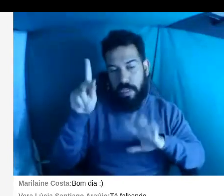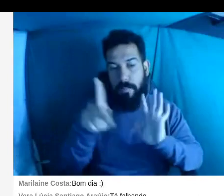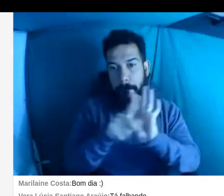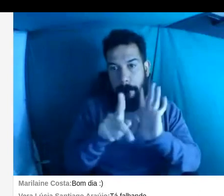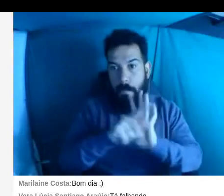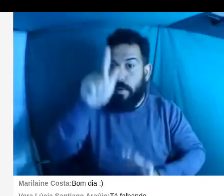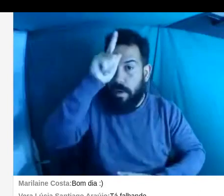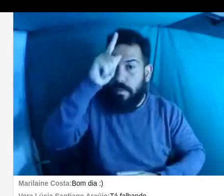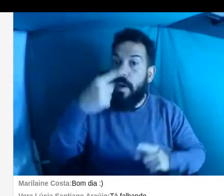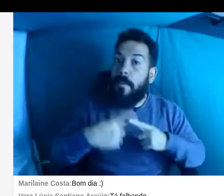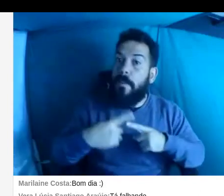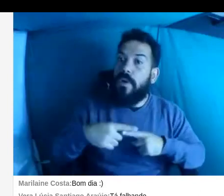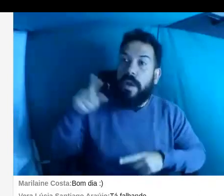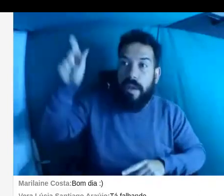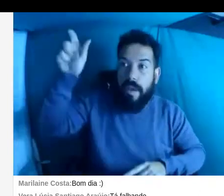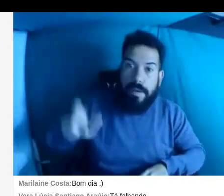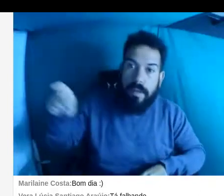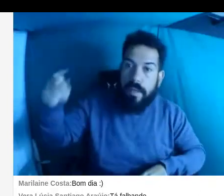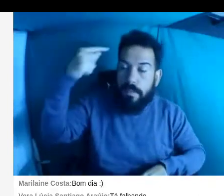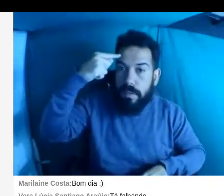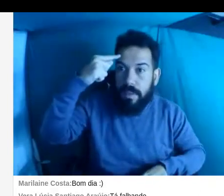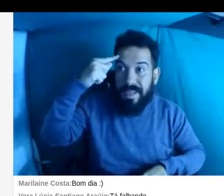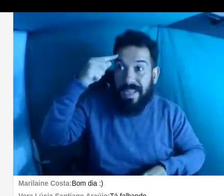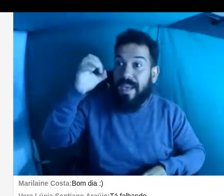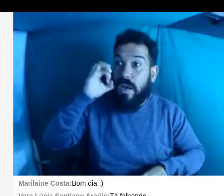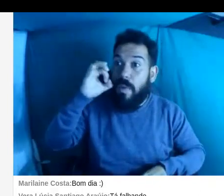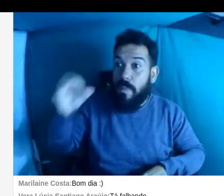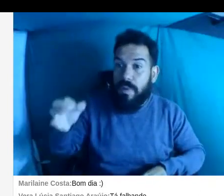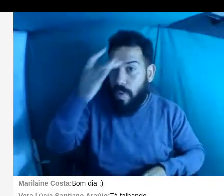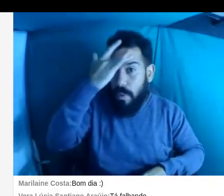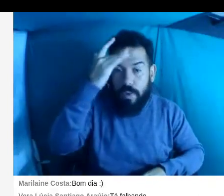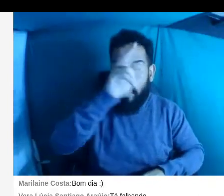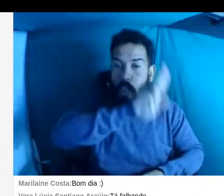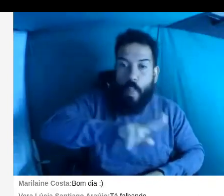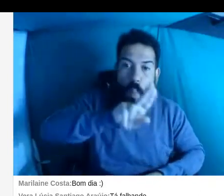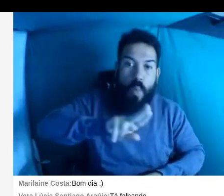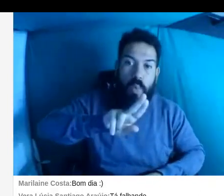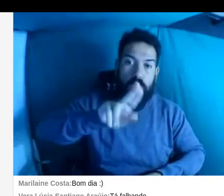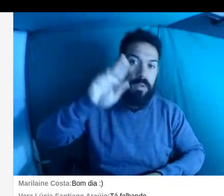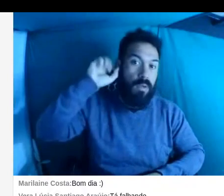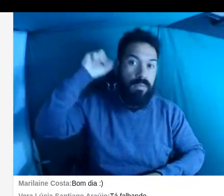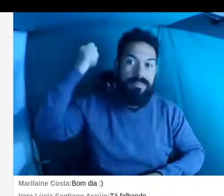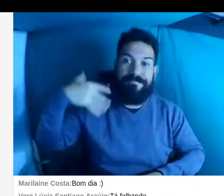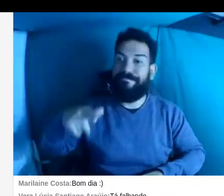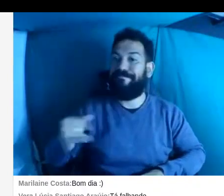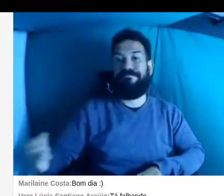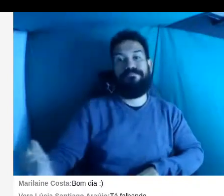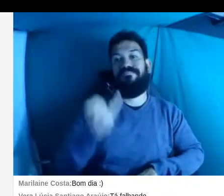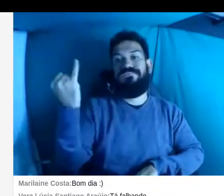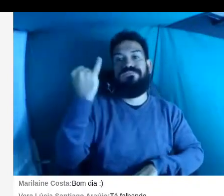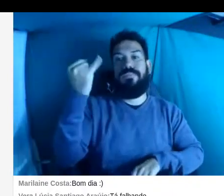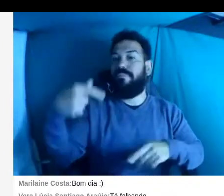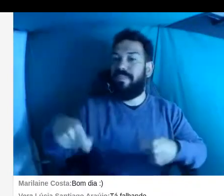ele, a opinião do usuário de audiodescrição era fundamental na composição do roteiro,